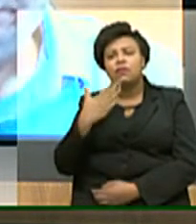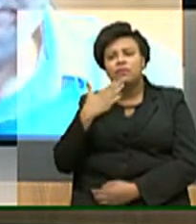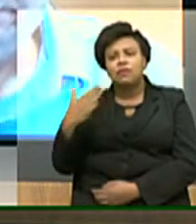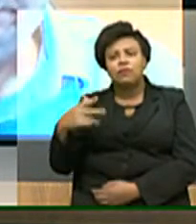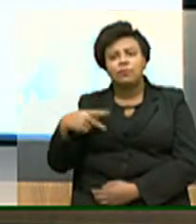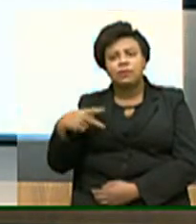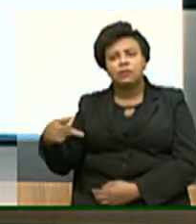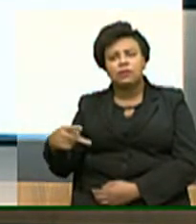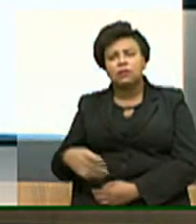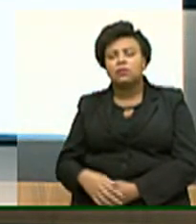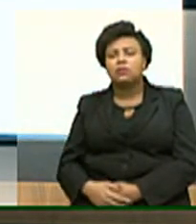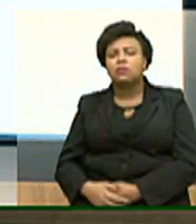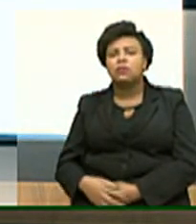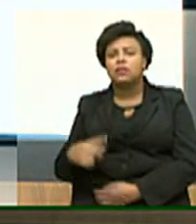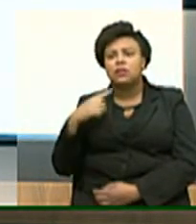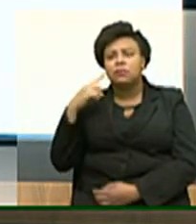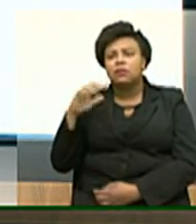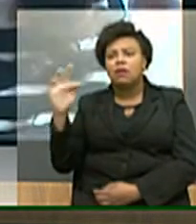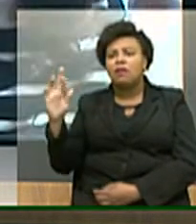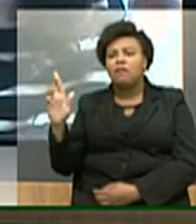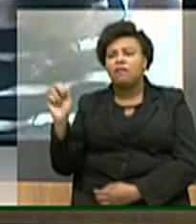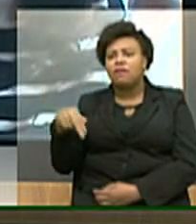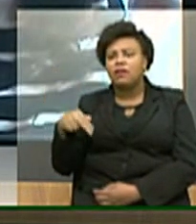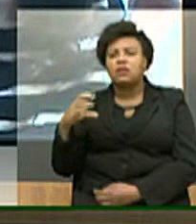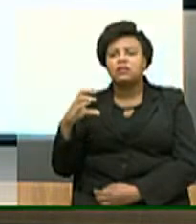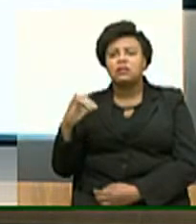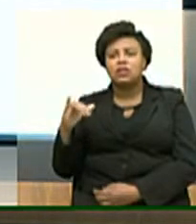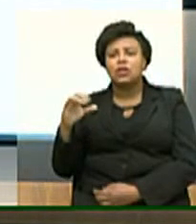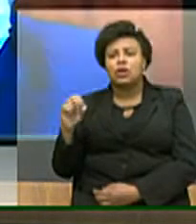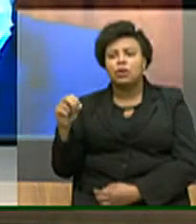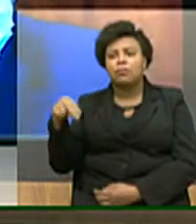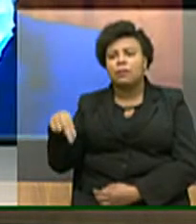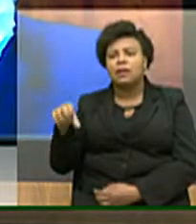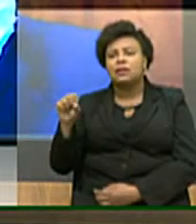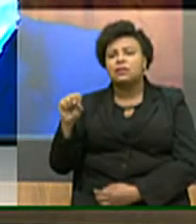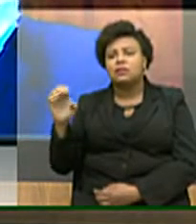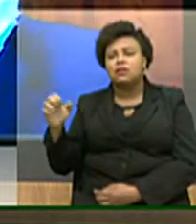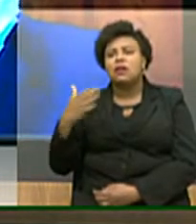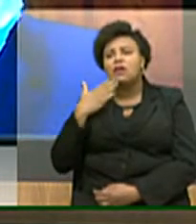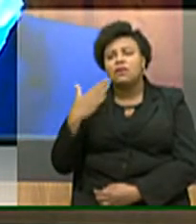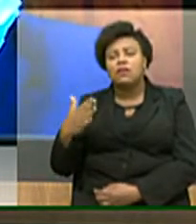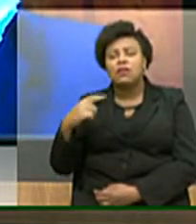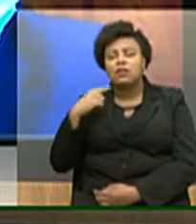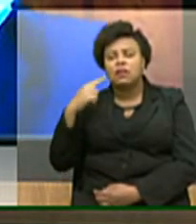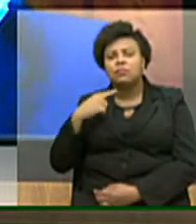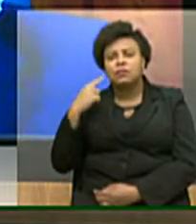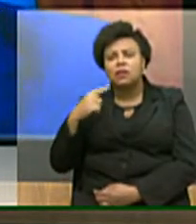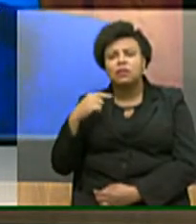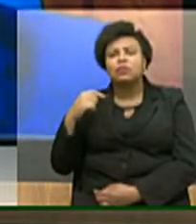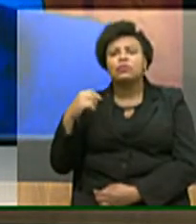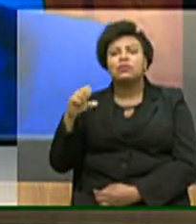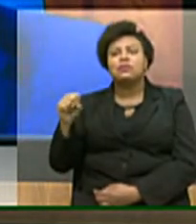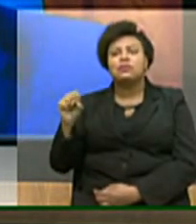Favorável, presidente. Okay. Deputada Fran Somense. Favorável, presidente. Deputado Sérgio Pinheiro.